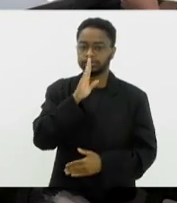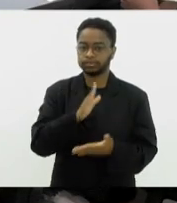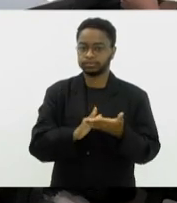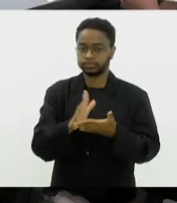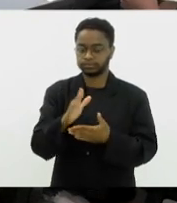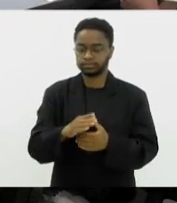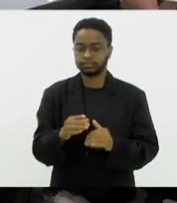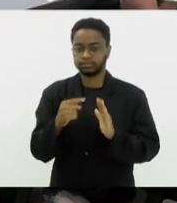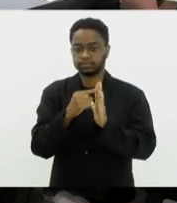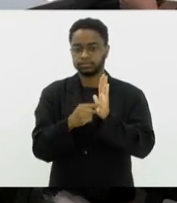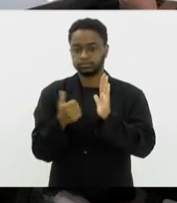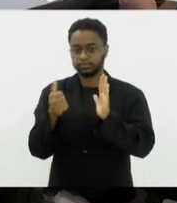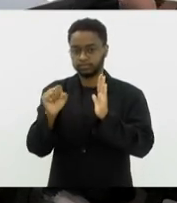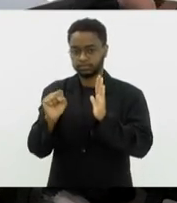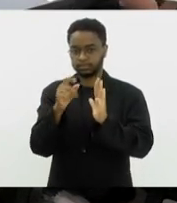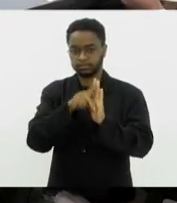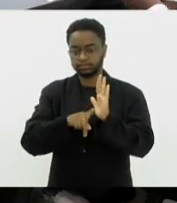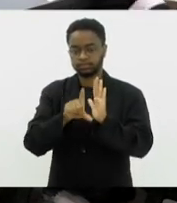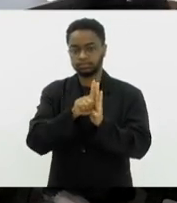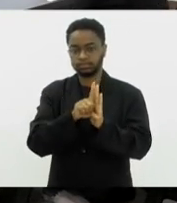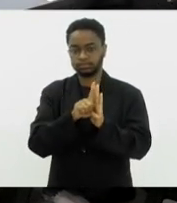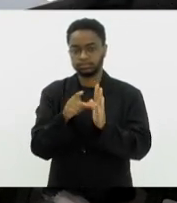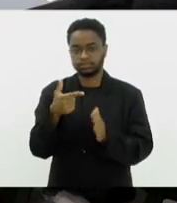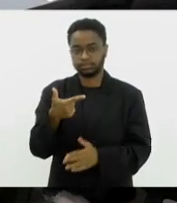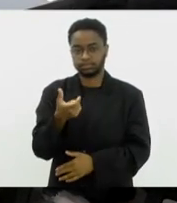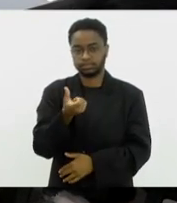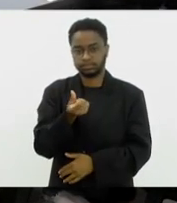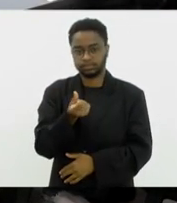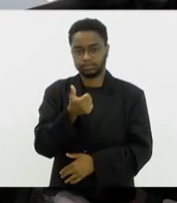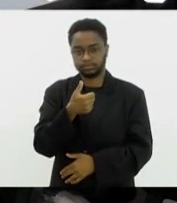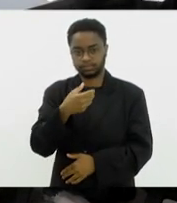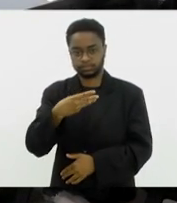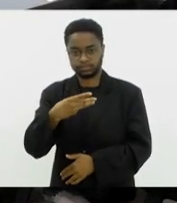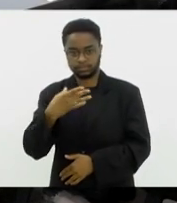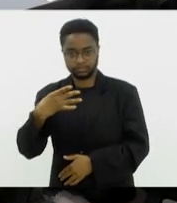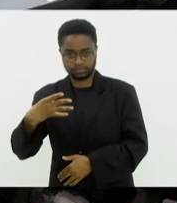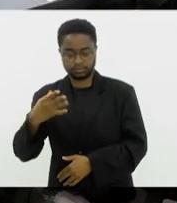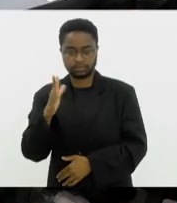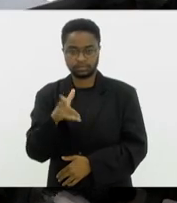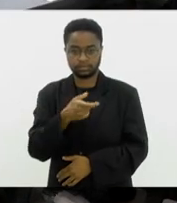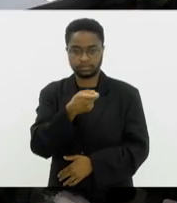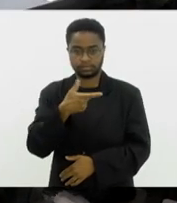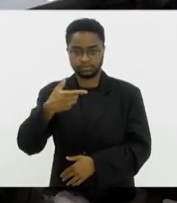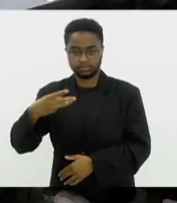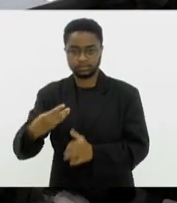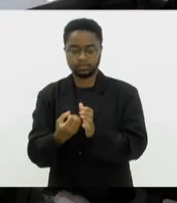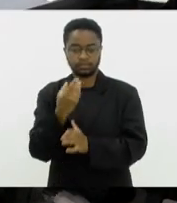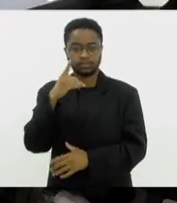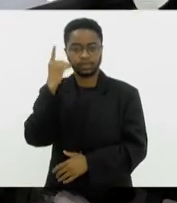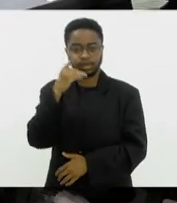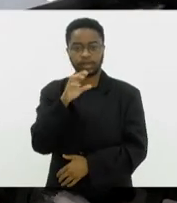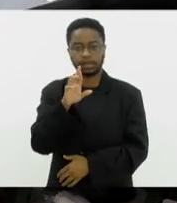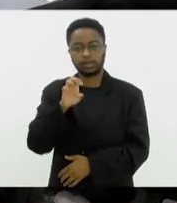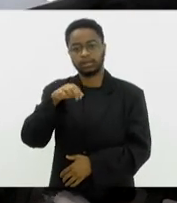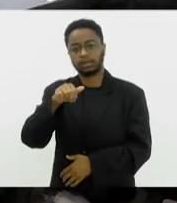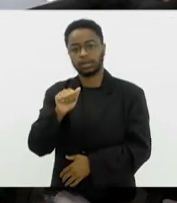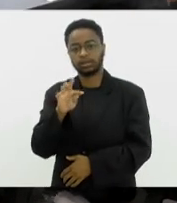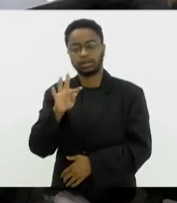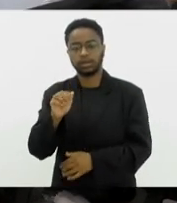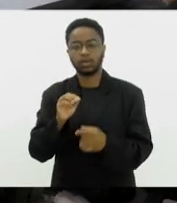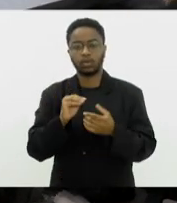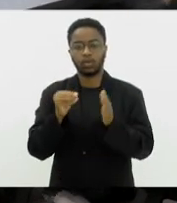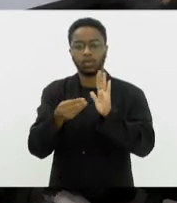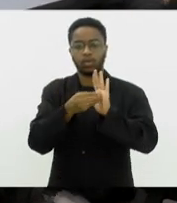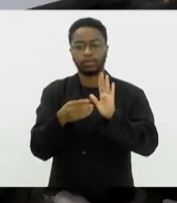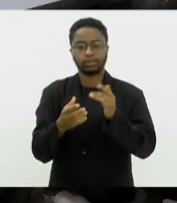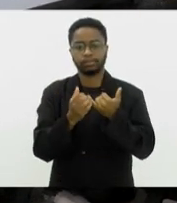18 da pauta. Projeto de lei 2.634, de 23, de autoria da deputada Renata Souza, que declara como patrimônio cultural e